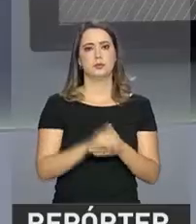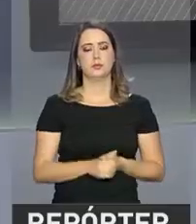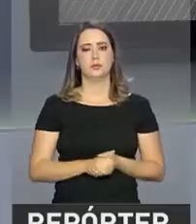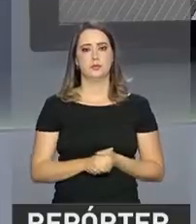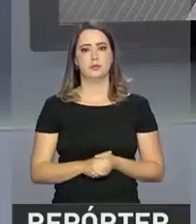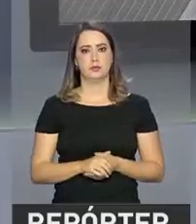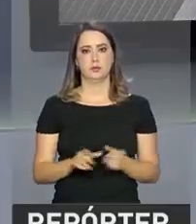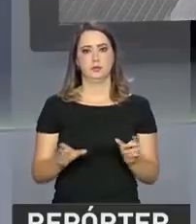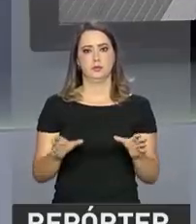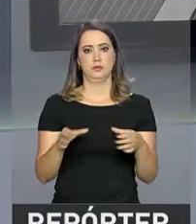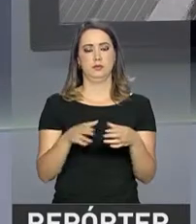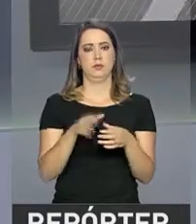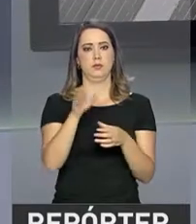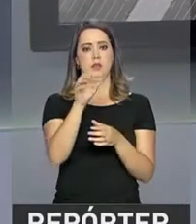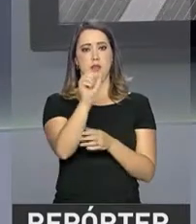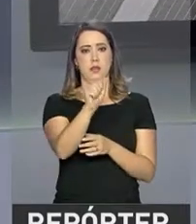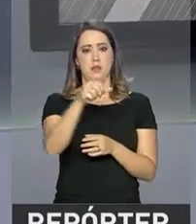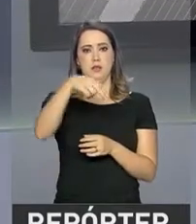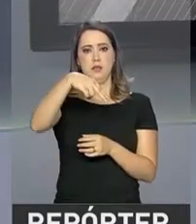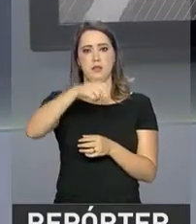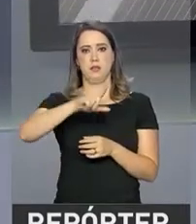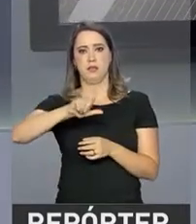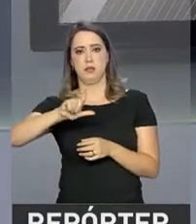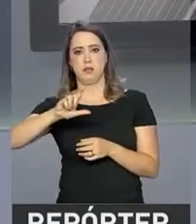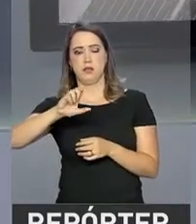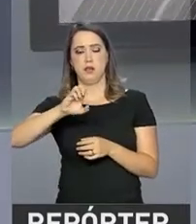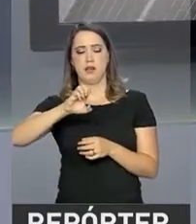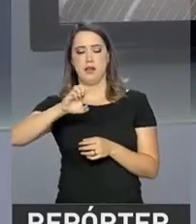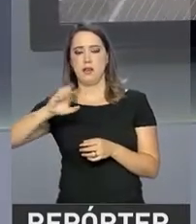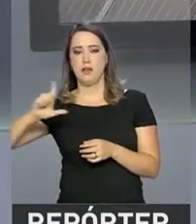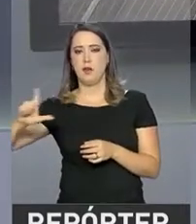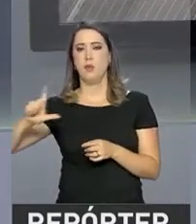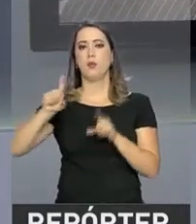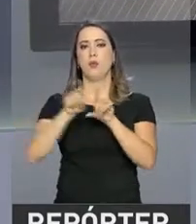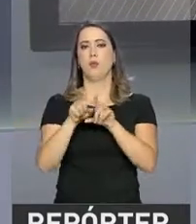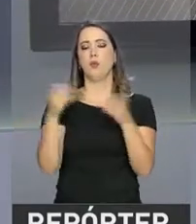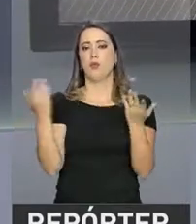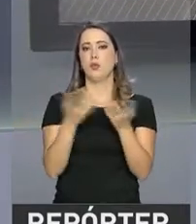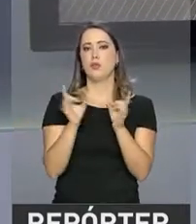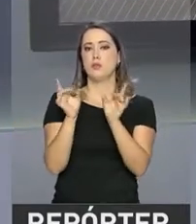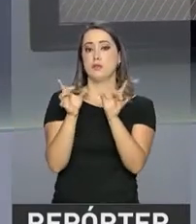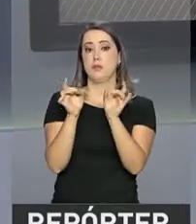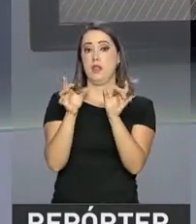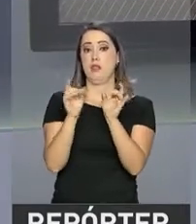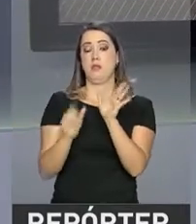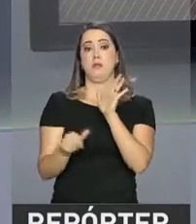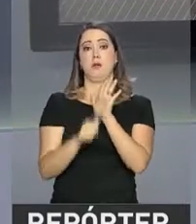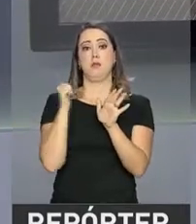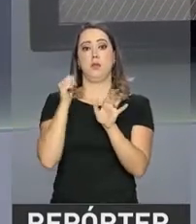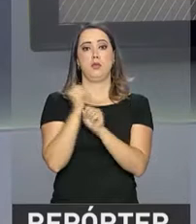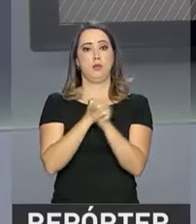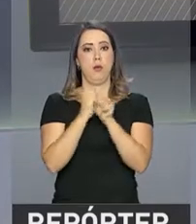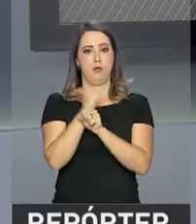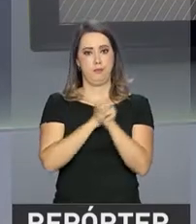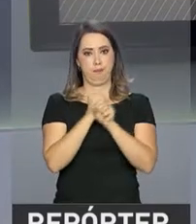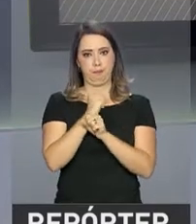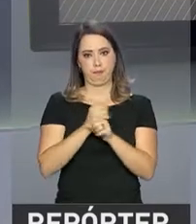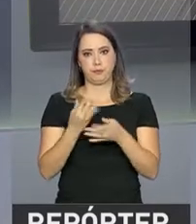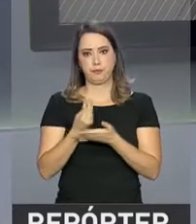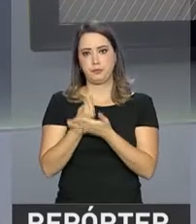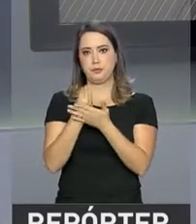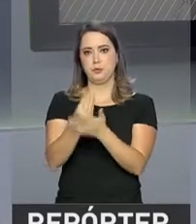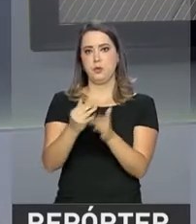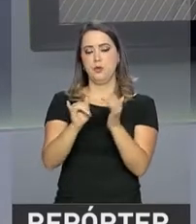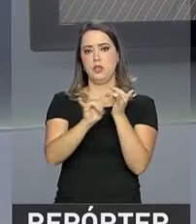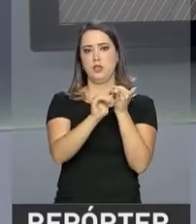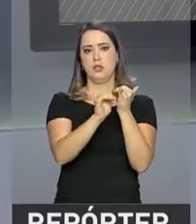A Agência Nacional de Energia Elétrica, a ANEEL, realiza hoje o primeiro leilão de transmissão do ano. São oferecidas linhas de